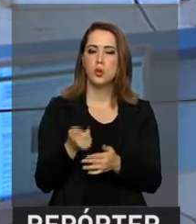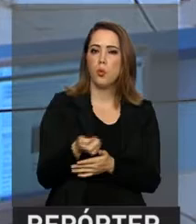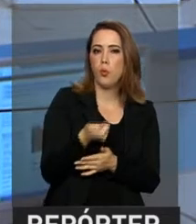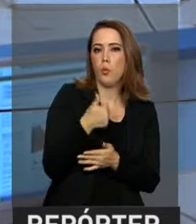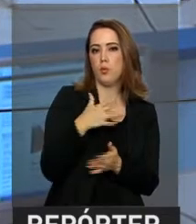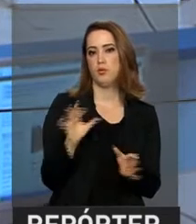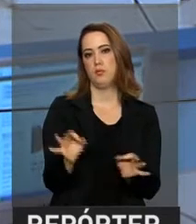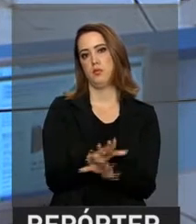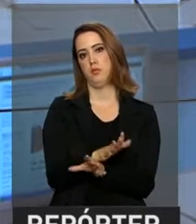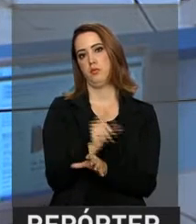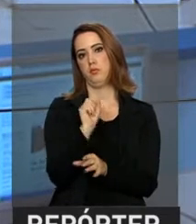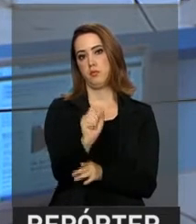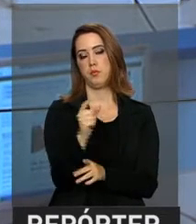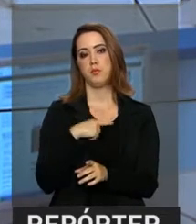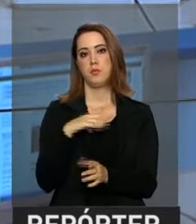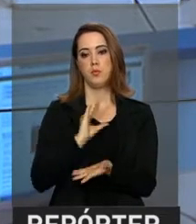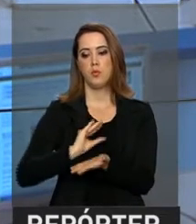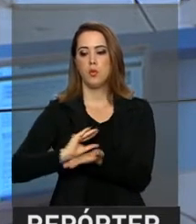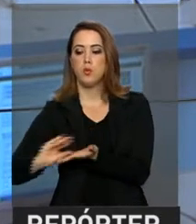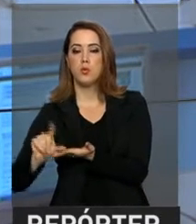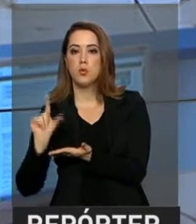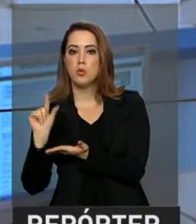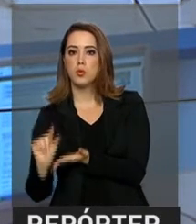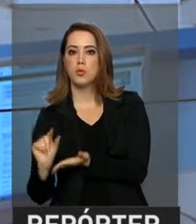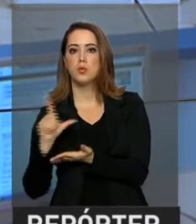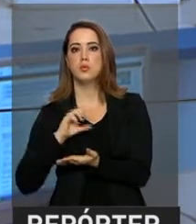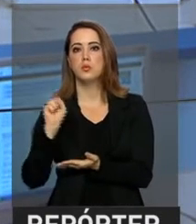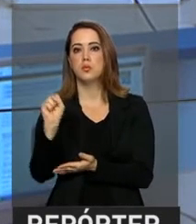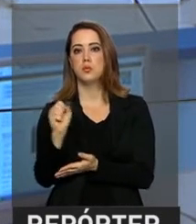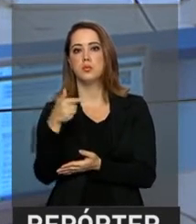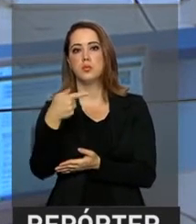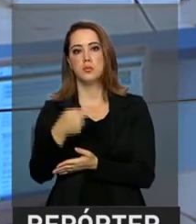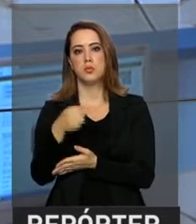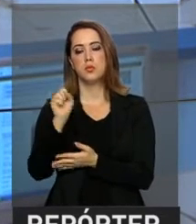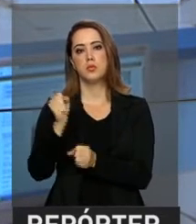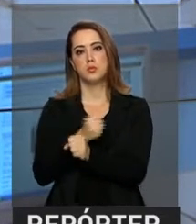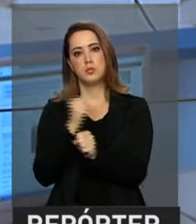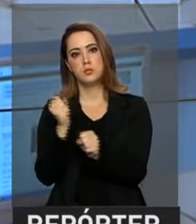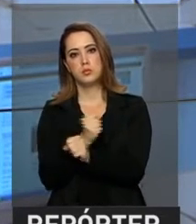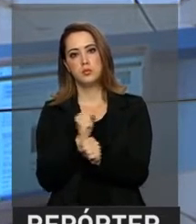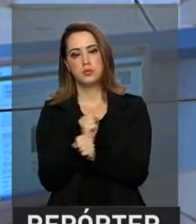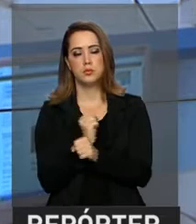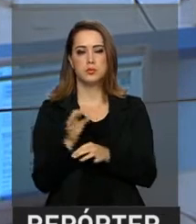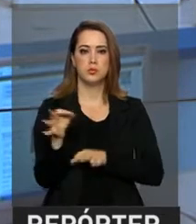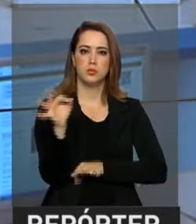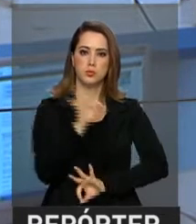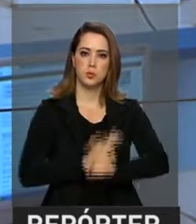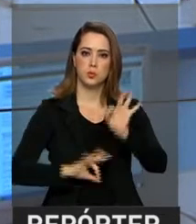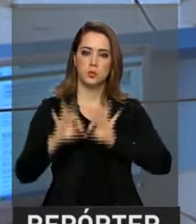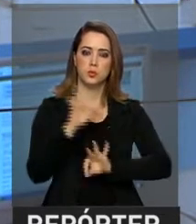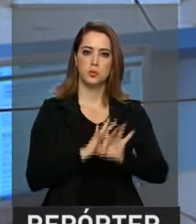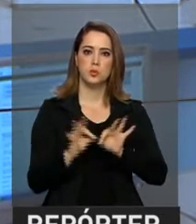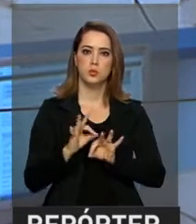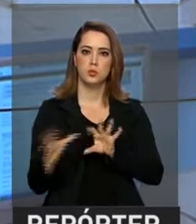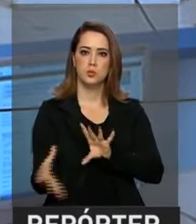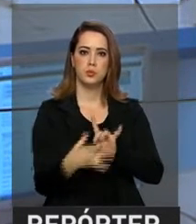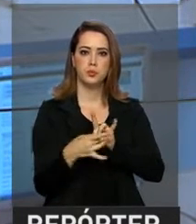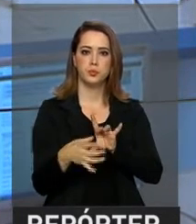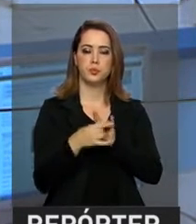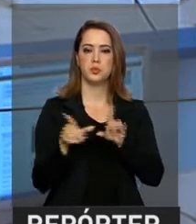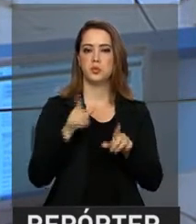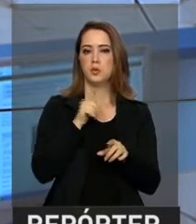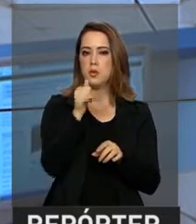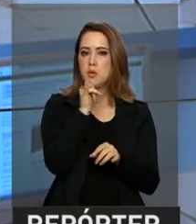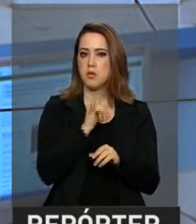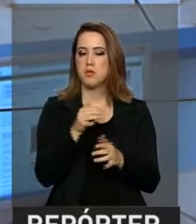término. Parte do recurso também vai ser usado para 87 obras do Plano de Ações Articuladas, como a construção de escolas, salas de